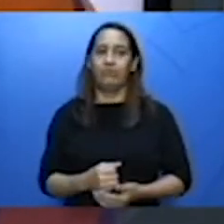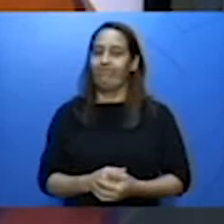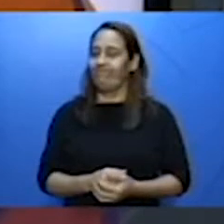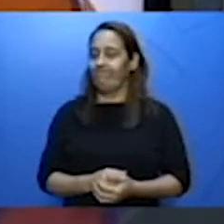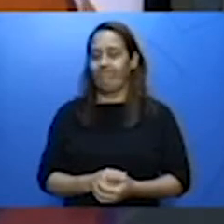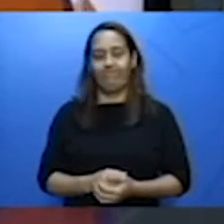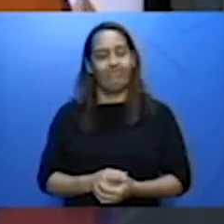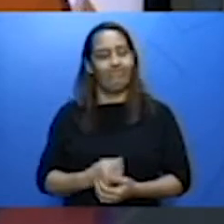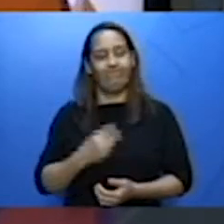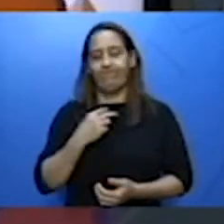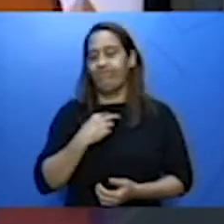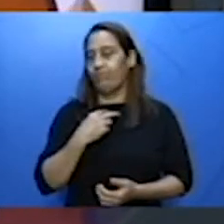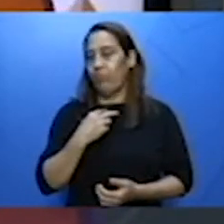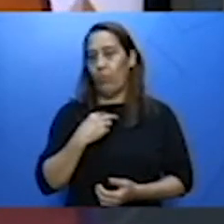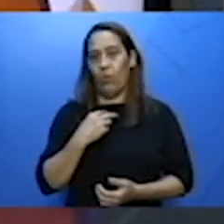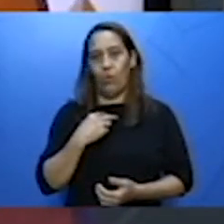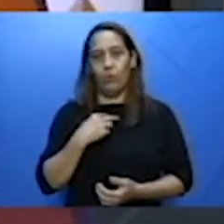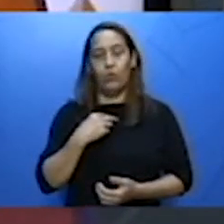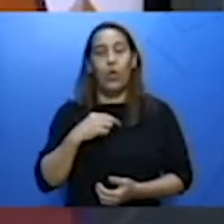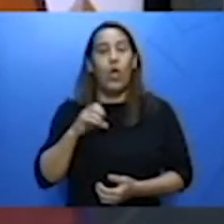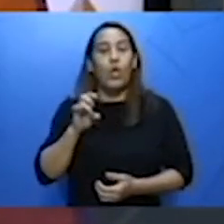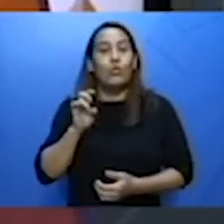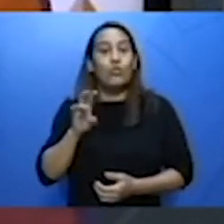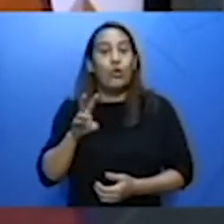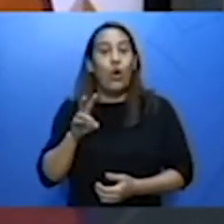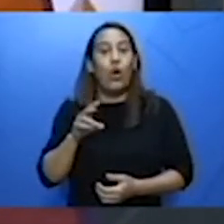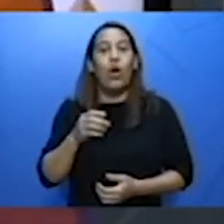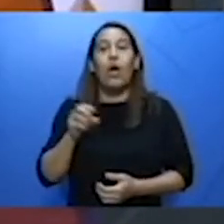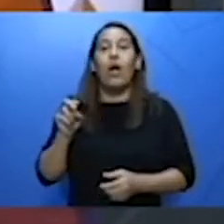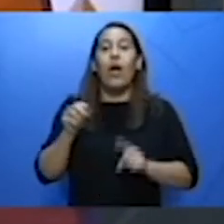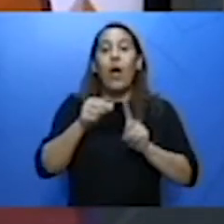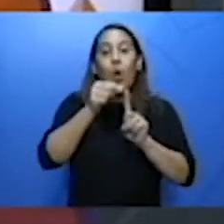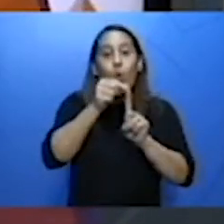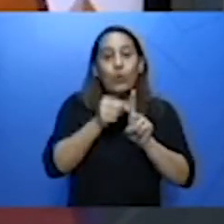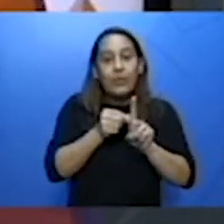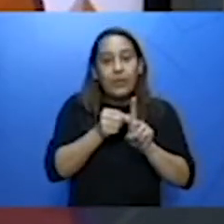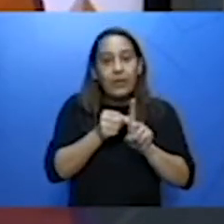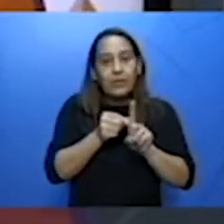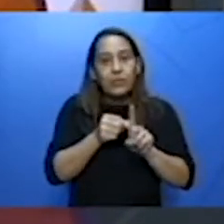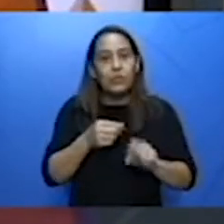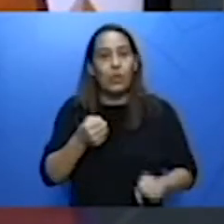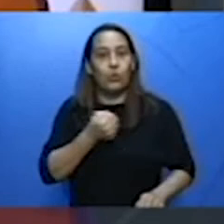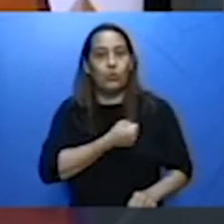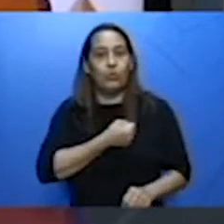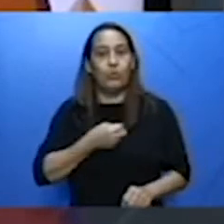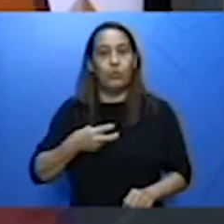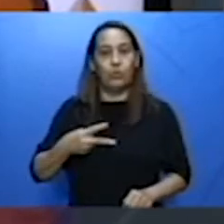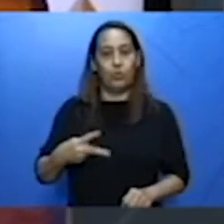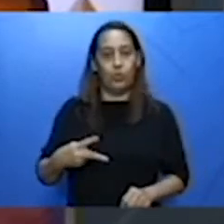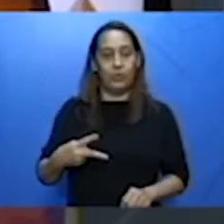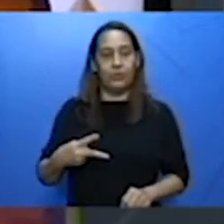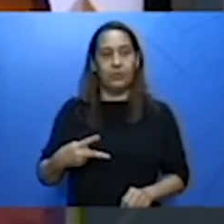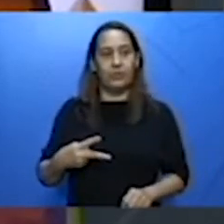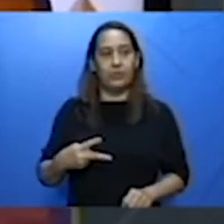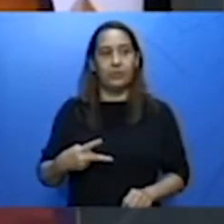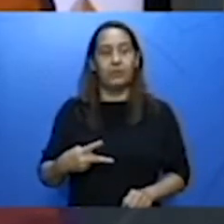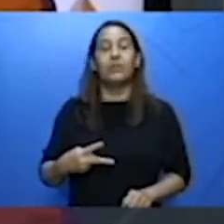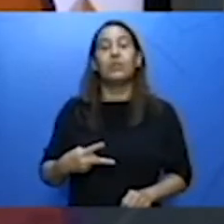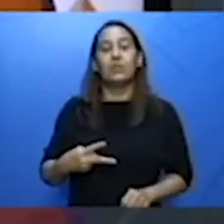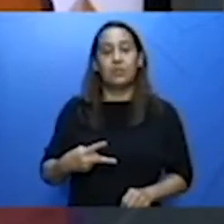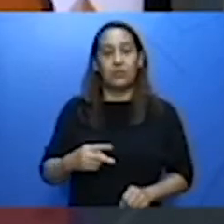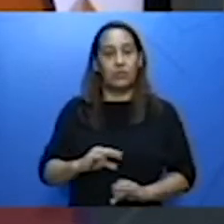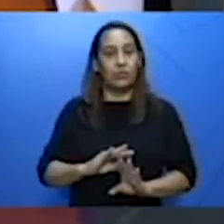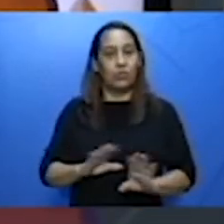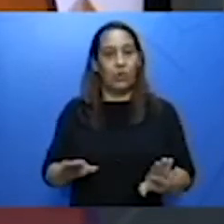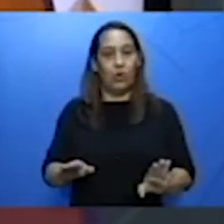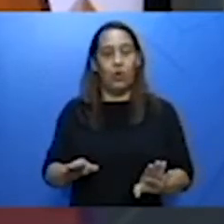sinto muito. Só a unidade do 12 pode morar comigo. Então, quem pode morar é o